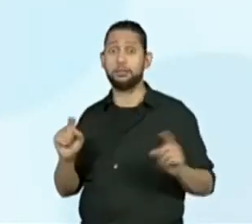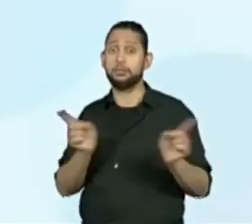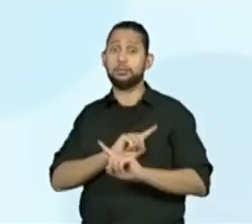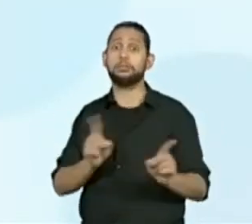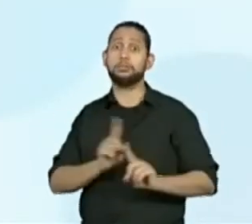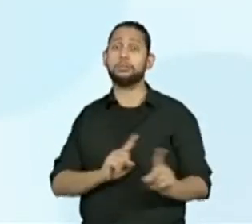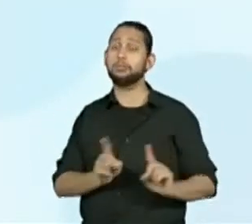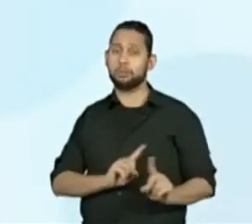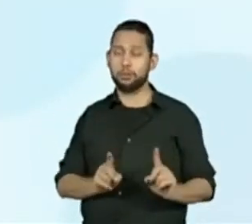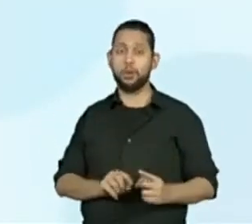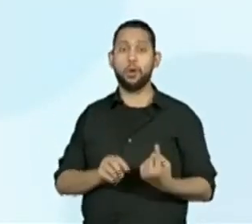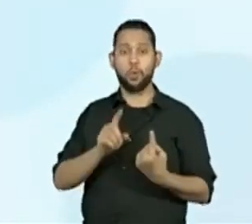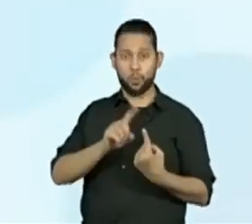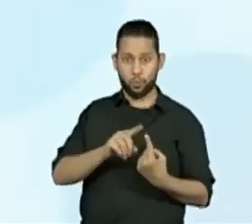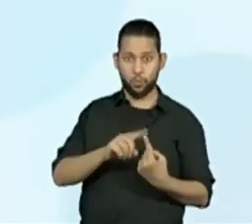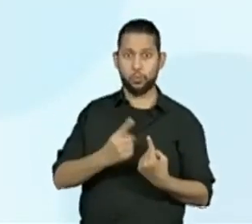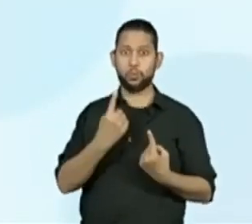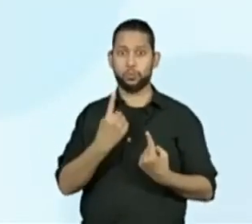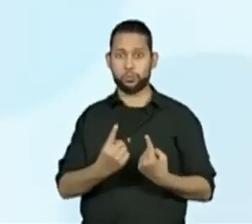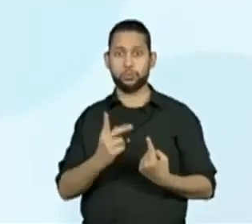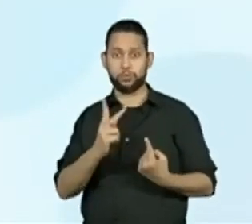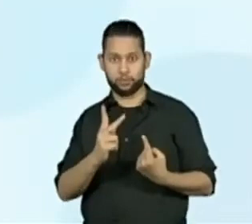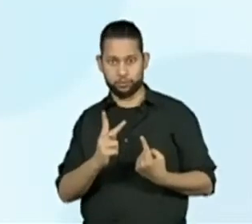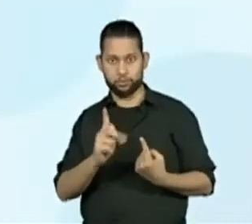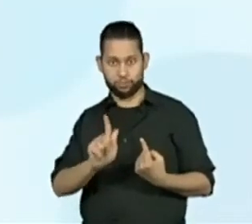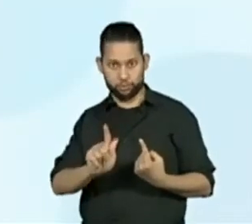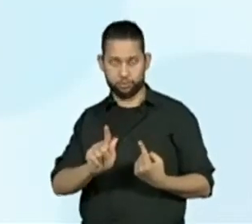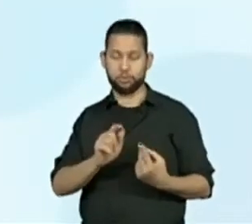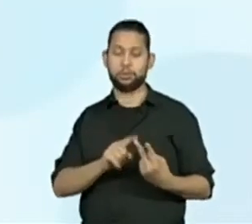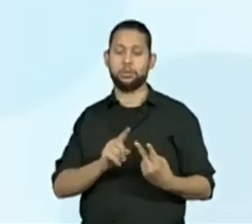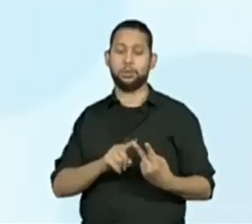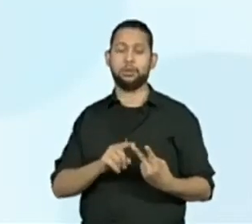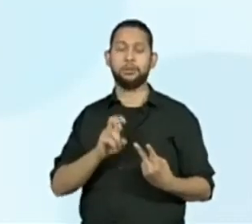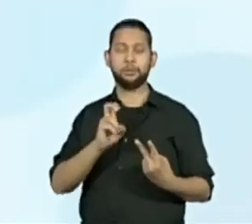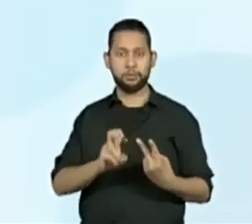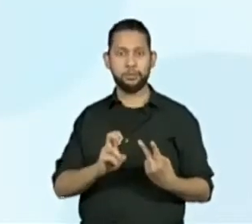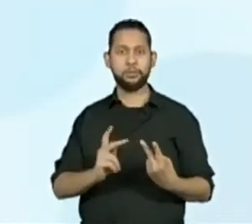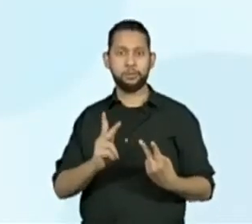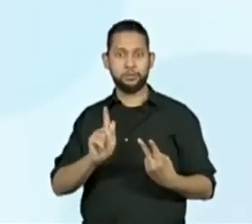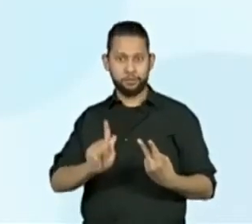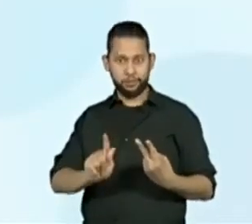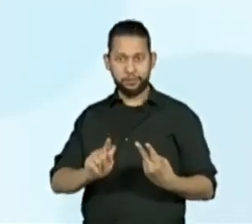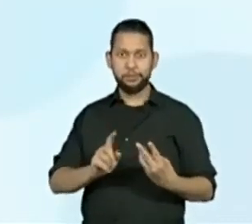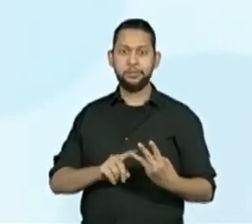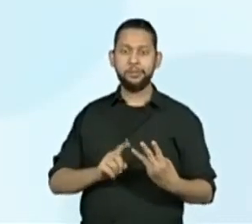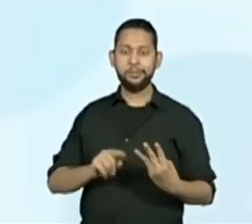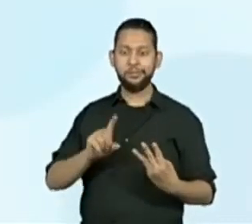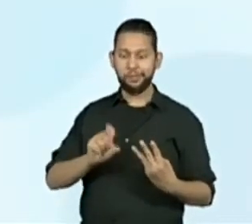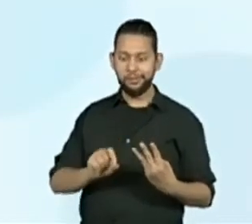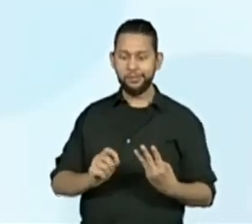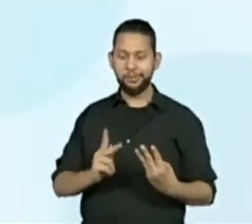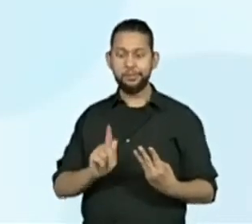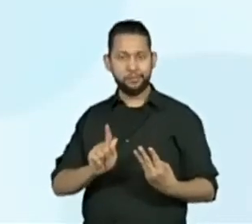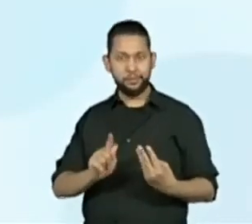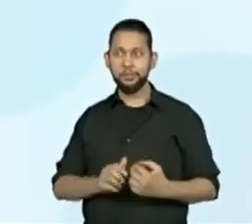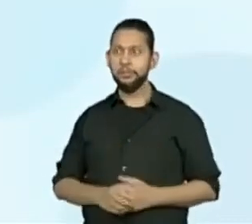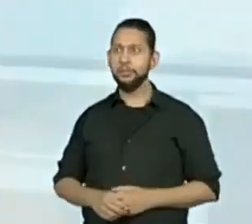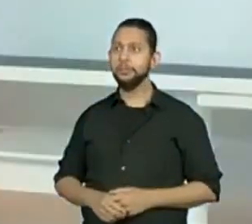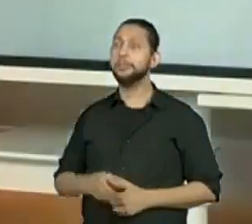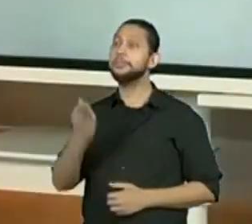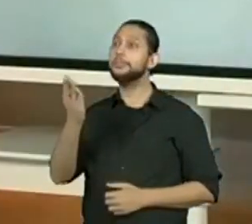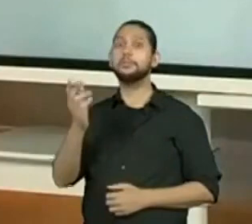pacote de 5 kg e um pacote de 10 Kg tá bom a professora Luana trouxe aí uma